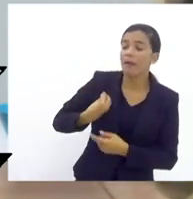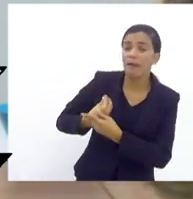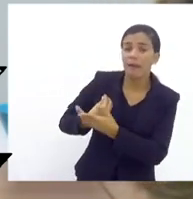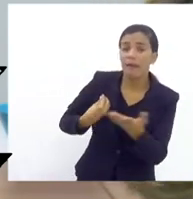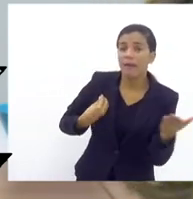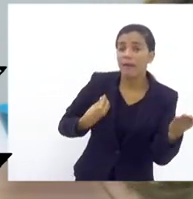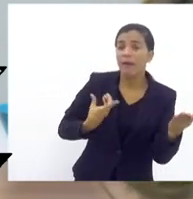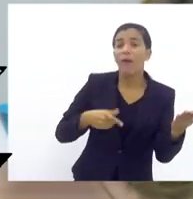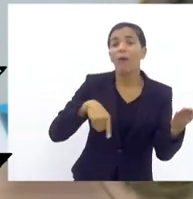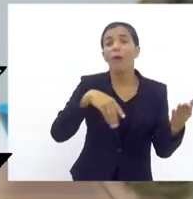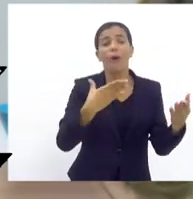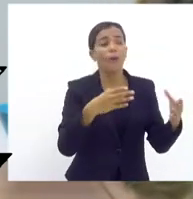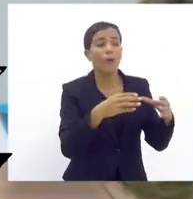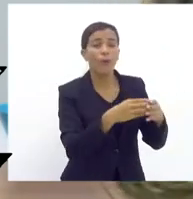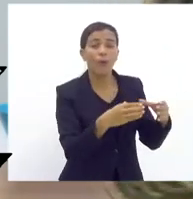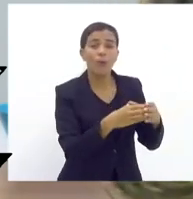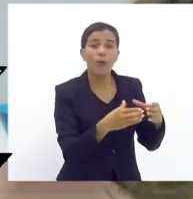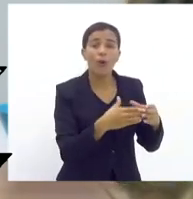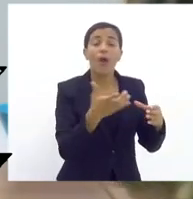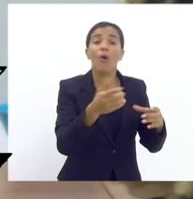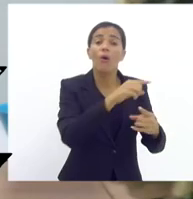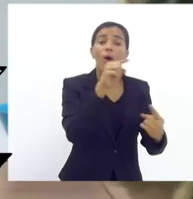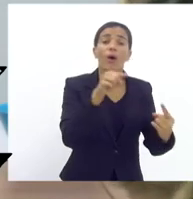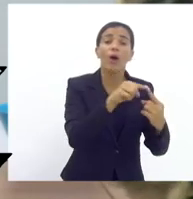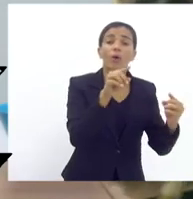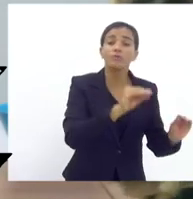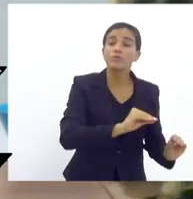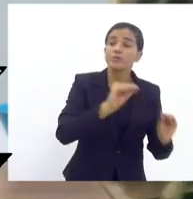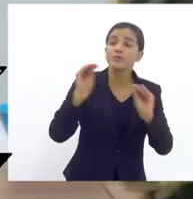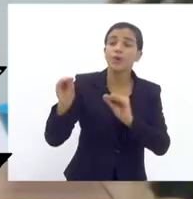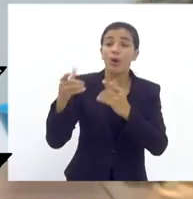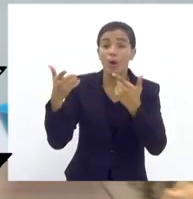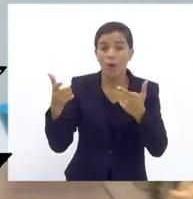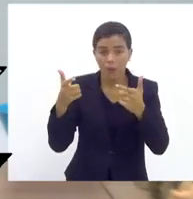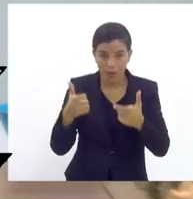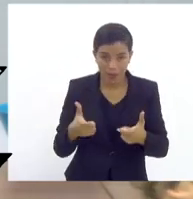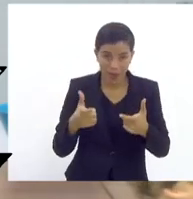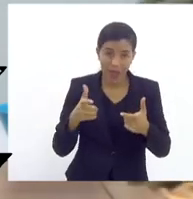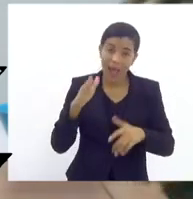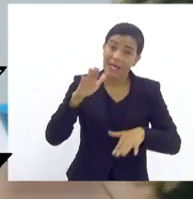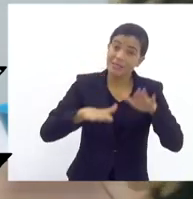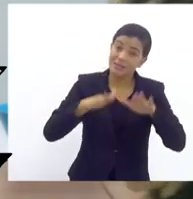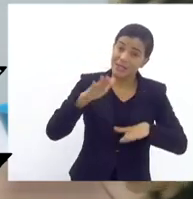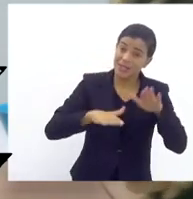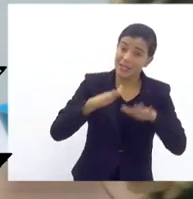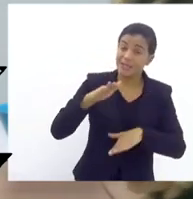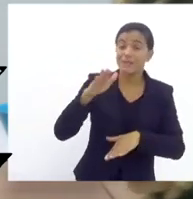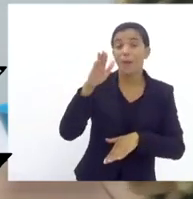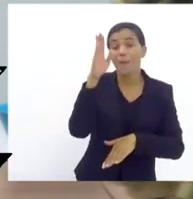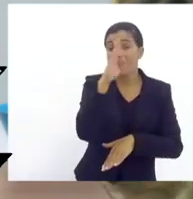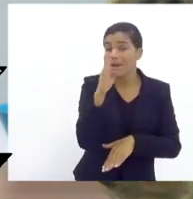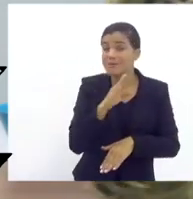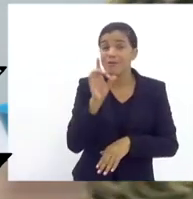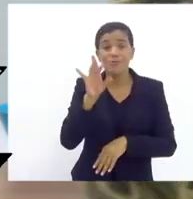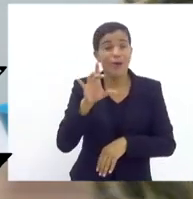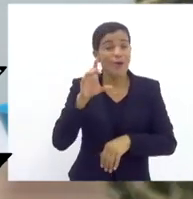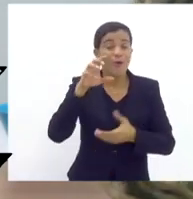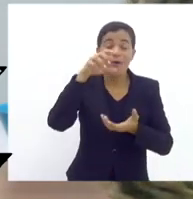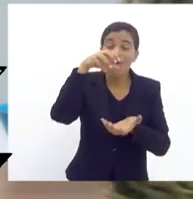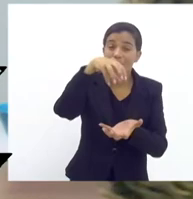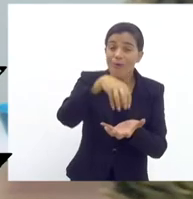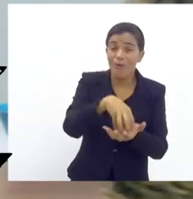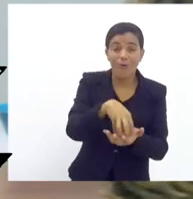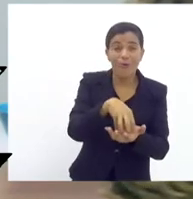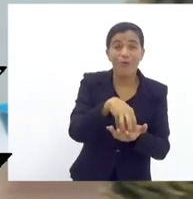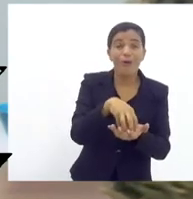esses grupos para onde eles querem ir porque o Brasil muitas vezes é um lugar de Passo de trânsito não é onde as pessoas